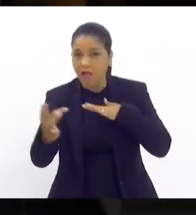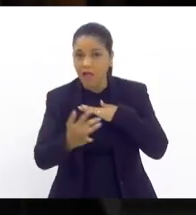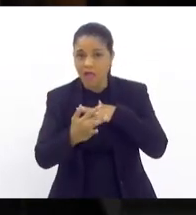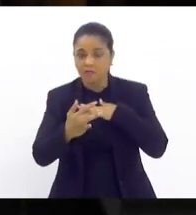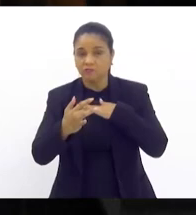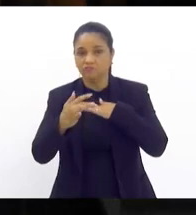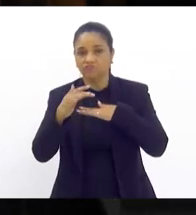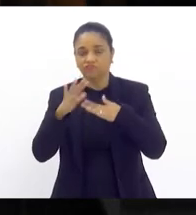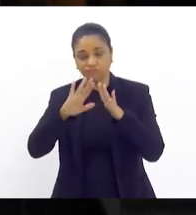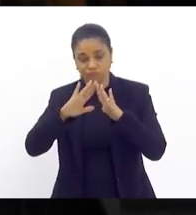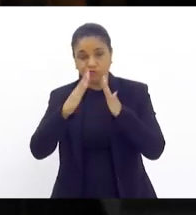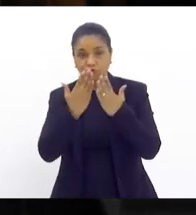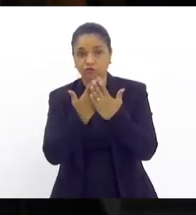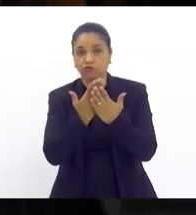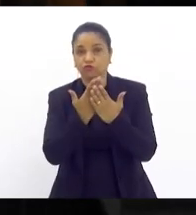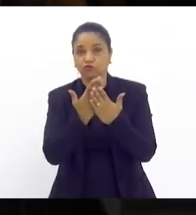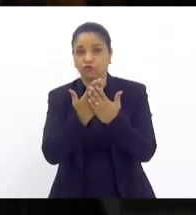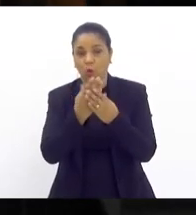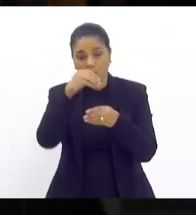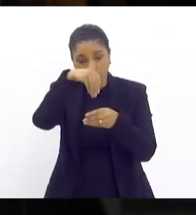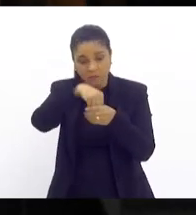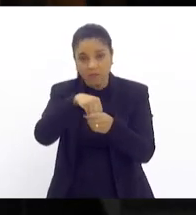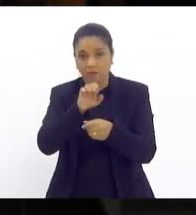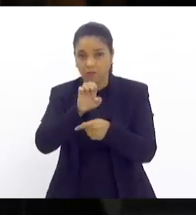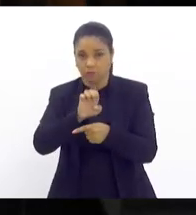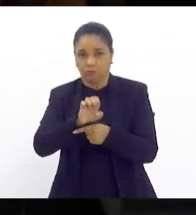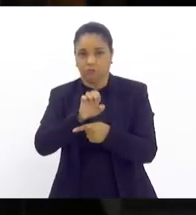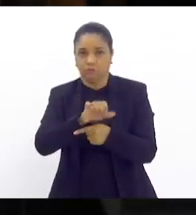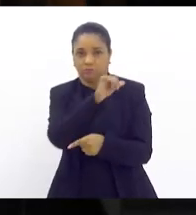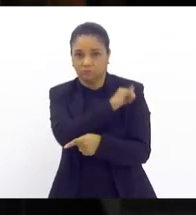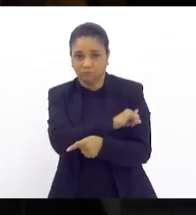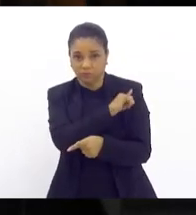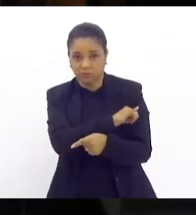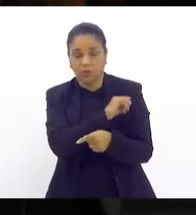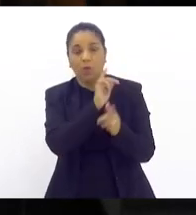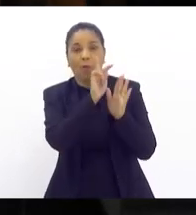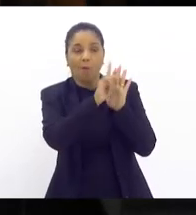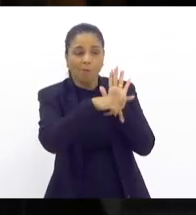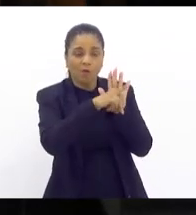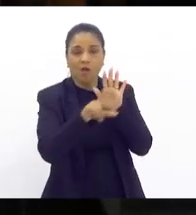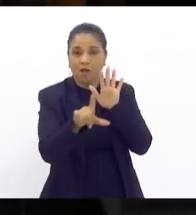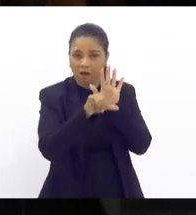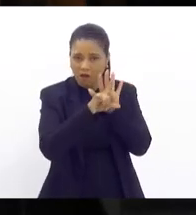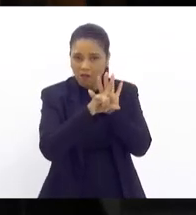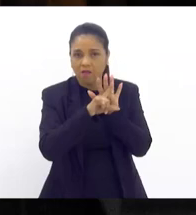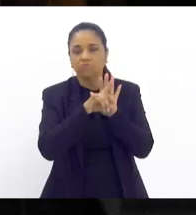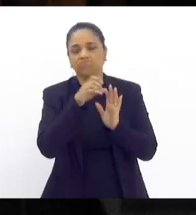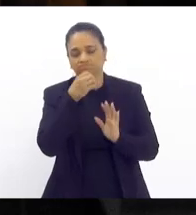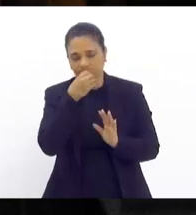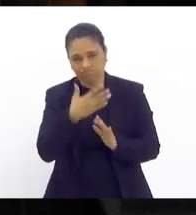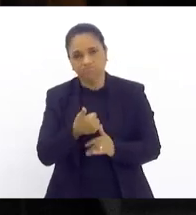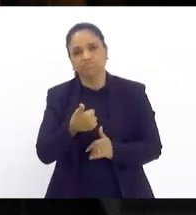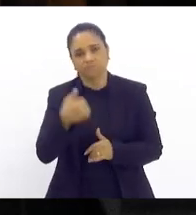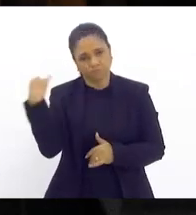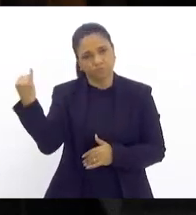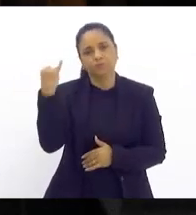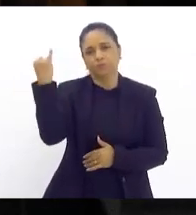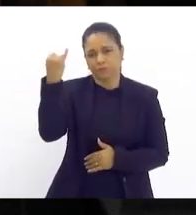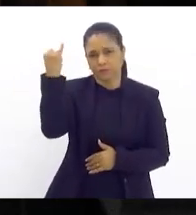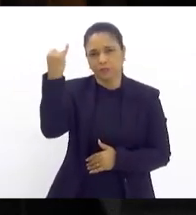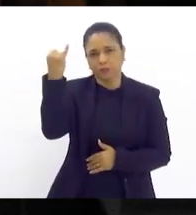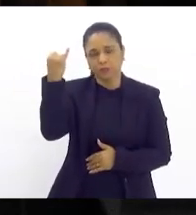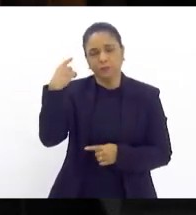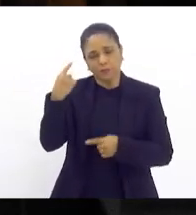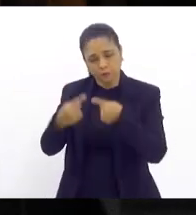então o projeto de lei é oportuno é oportuno para gerar essa discussão